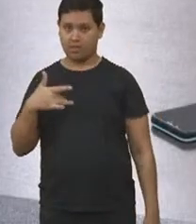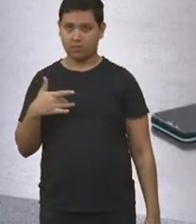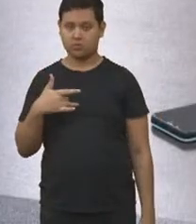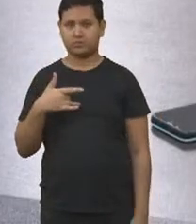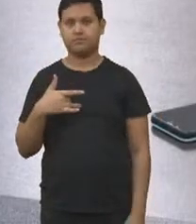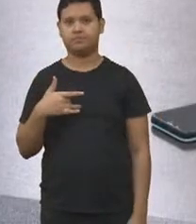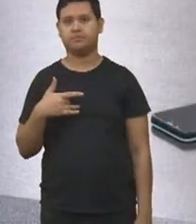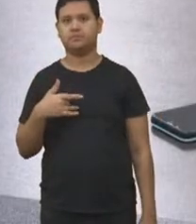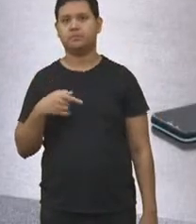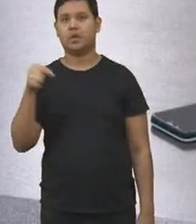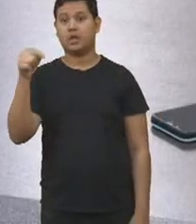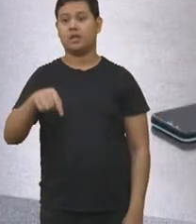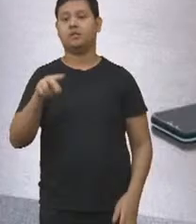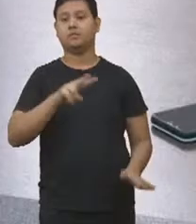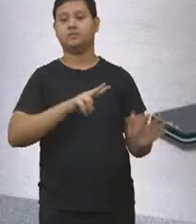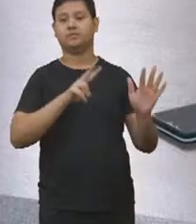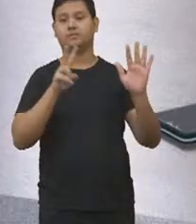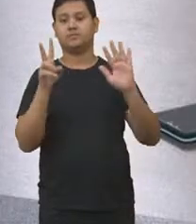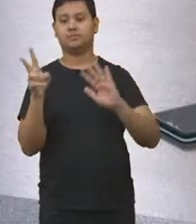E nessa semana,